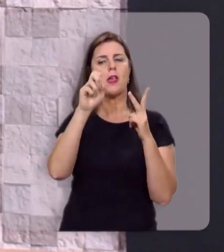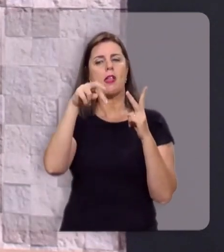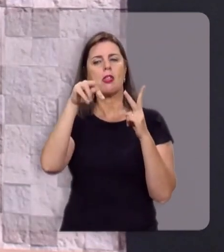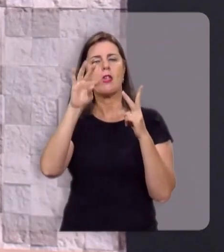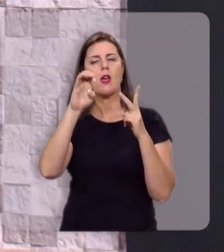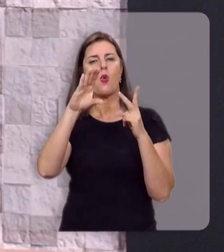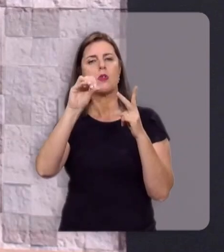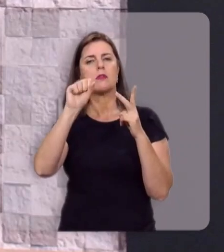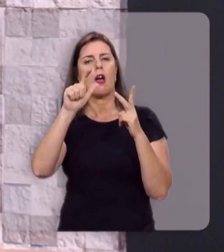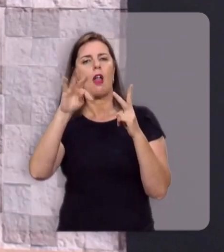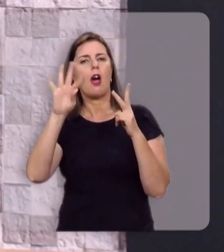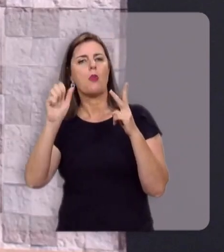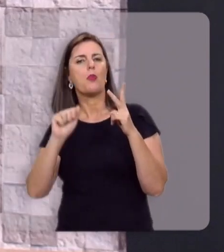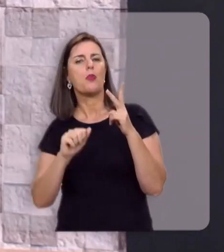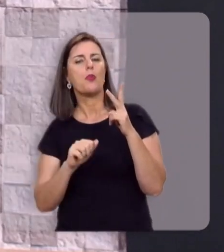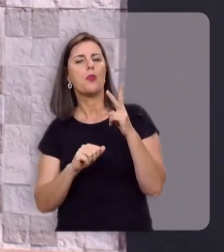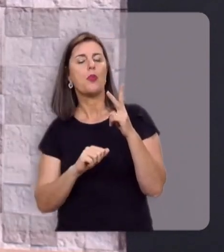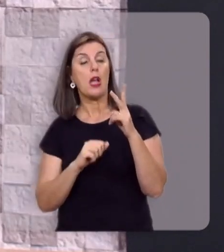ultrapentecostais.